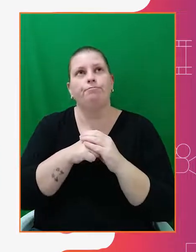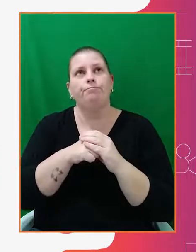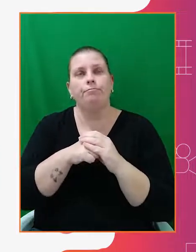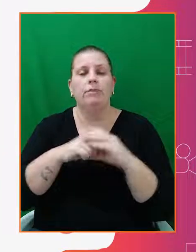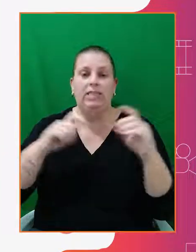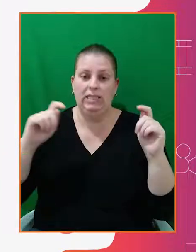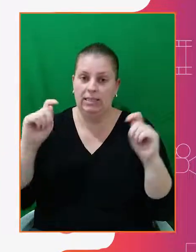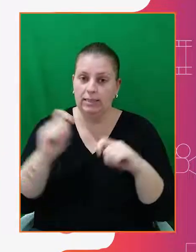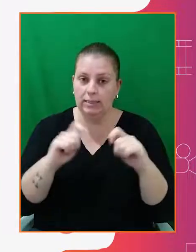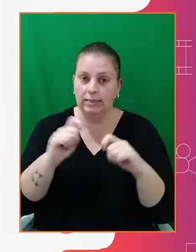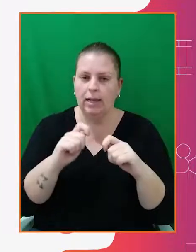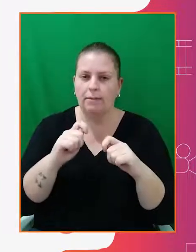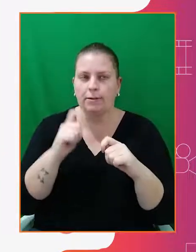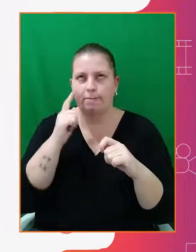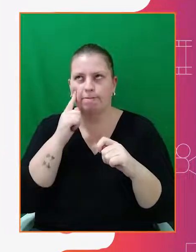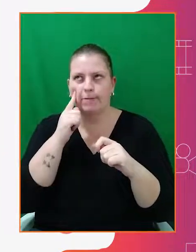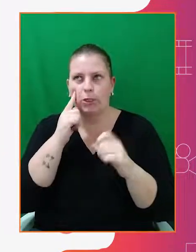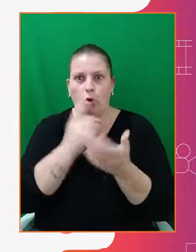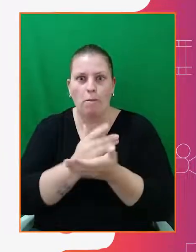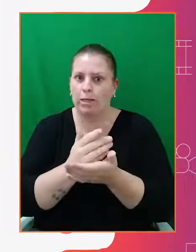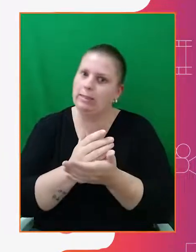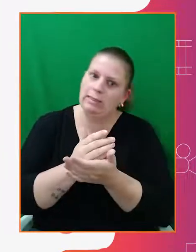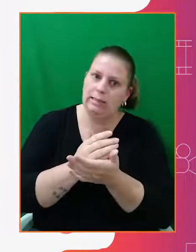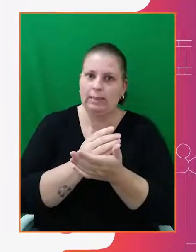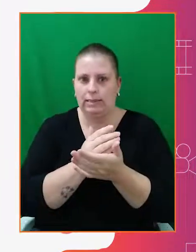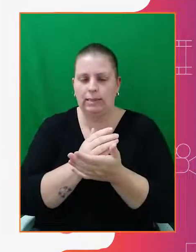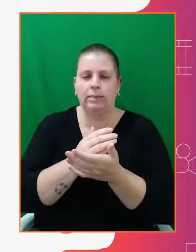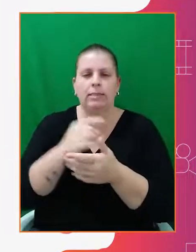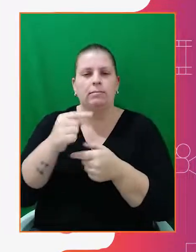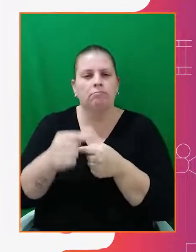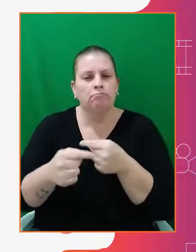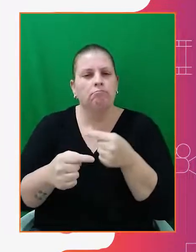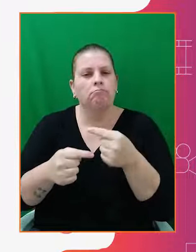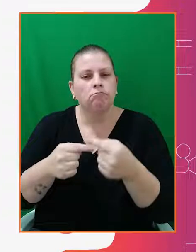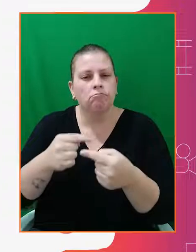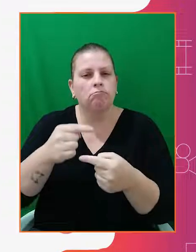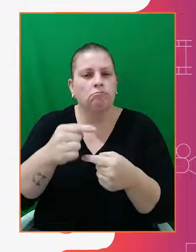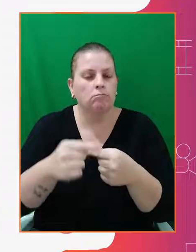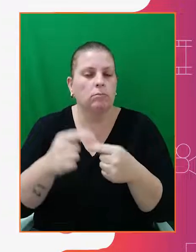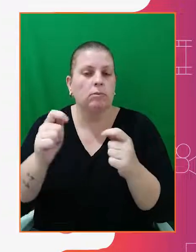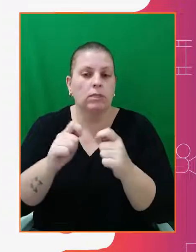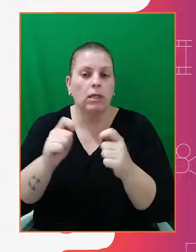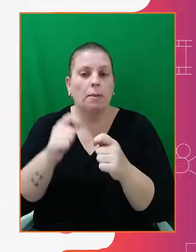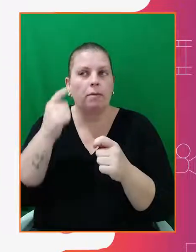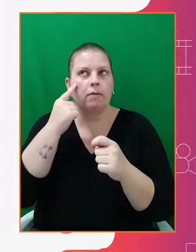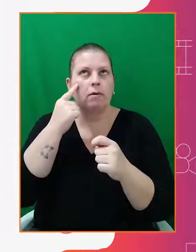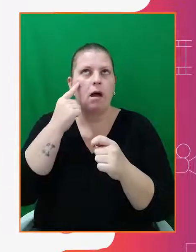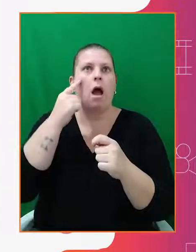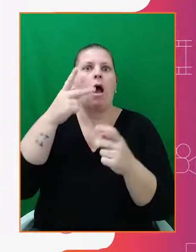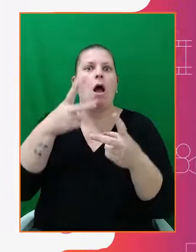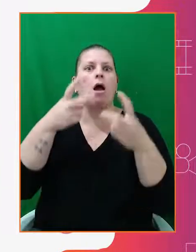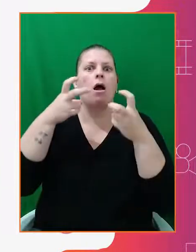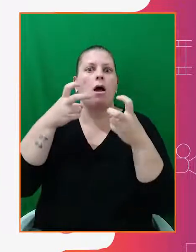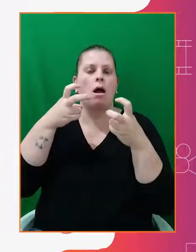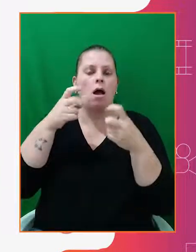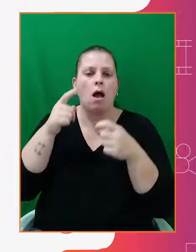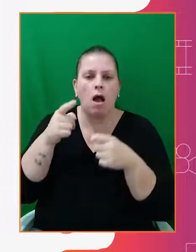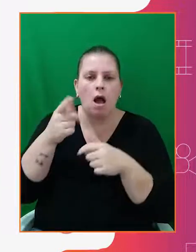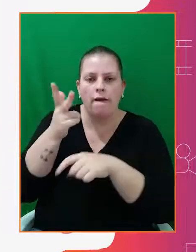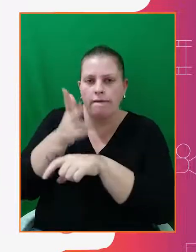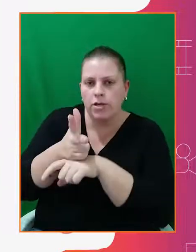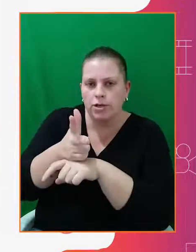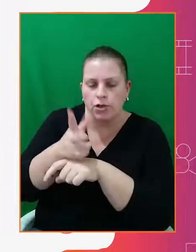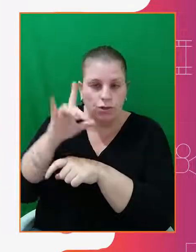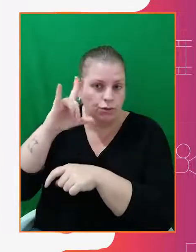sempre conseguimos determinar isso no início de uma produção, mas alguns preceitos que nós podemos ter. Isso vai ser um vídeo